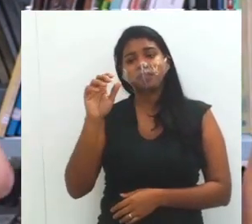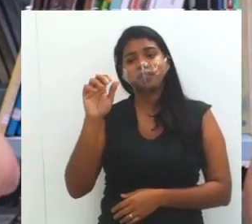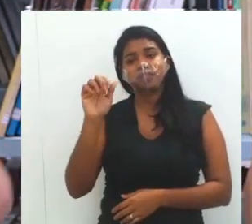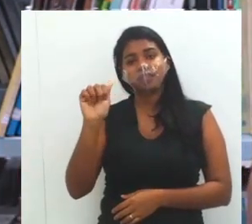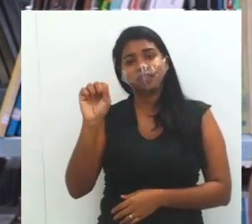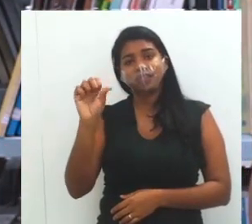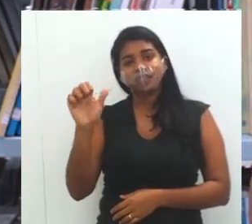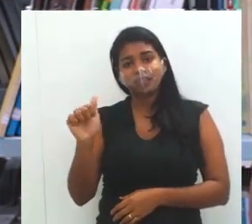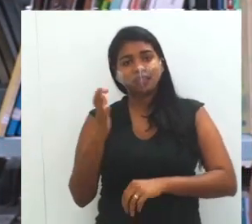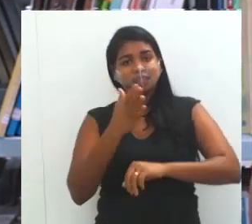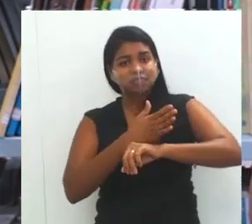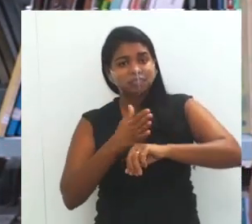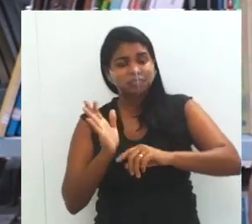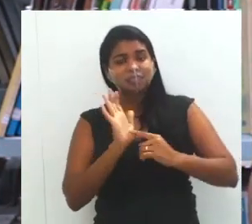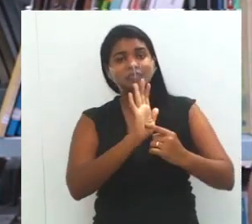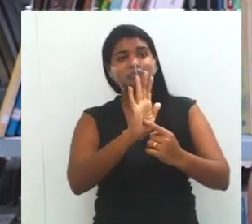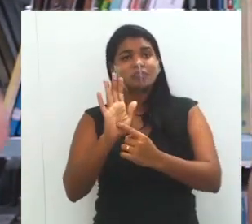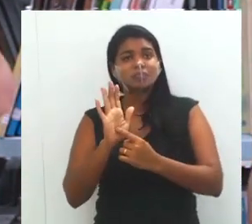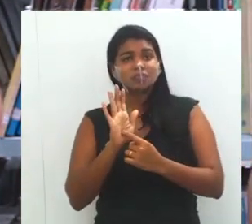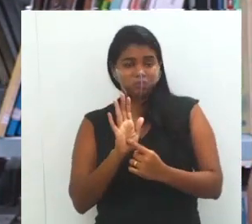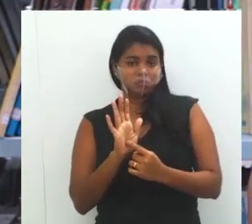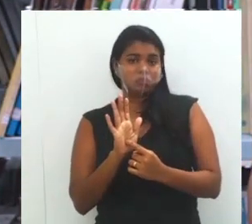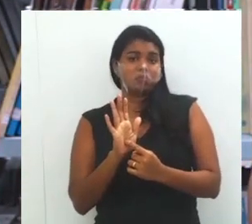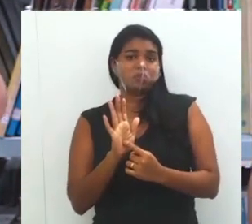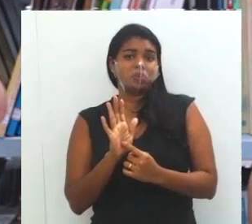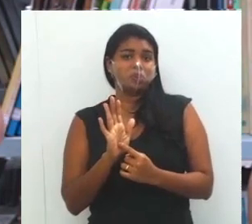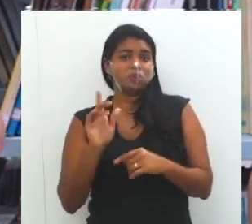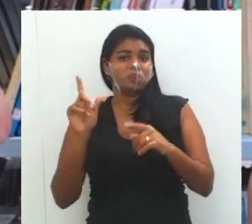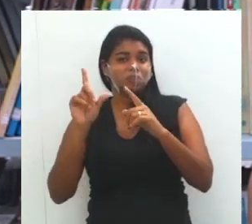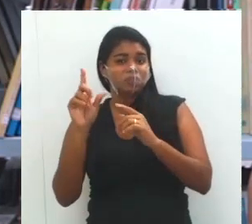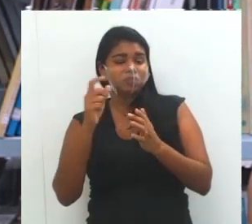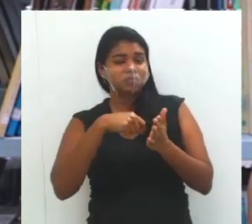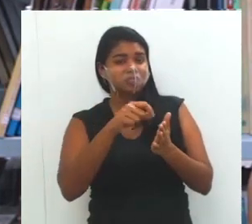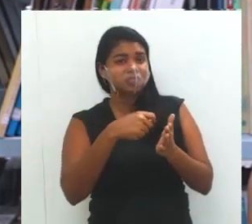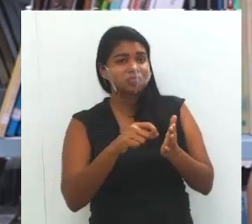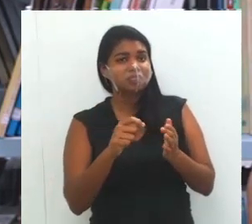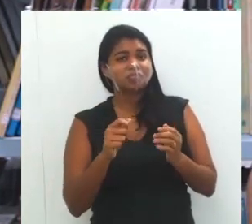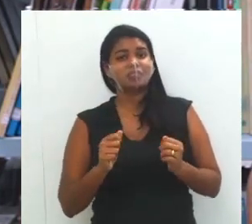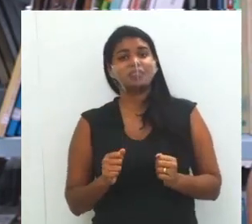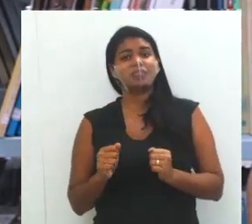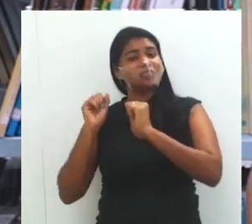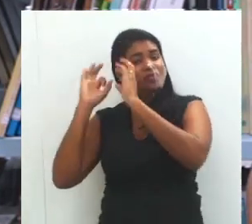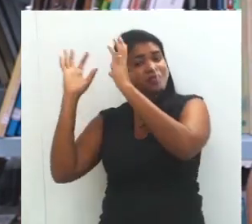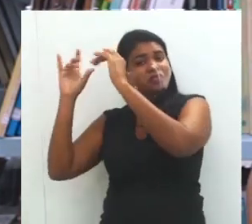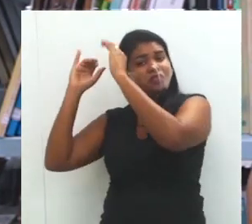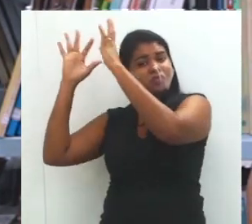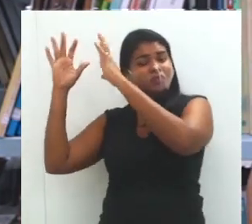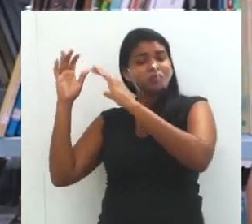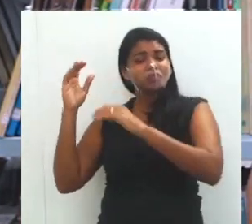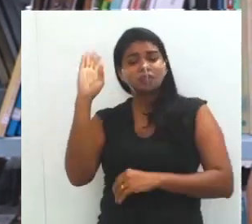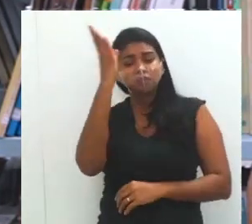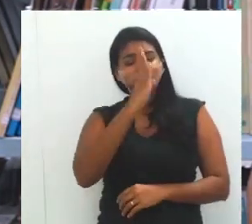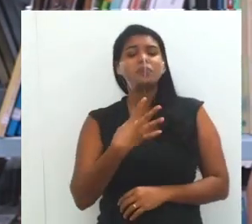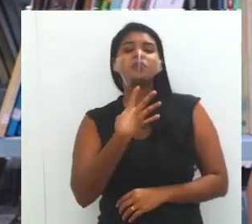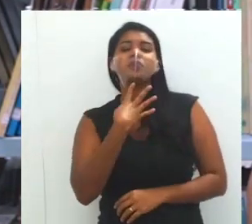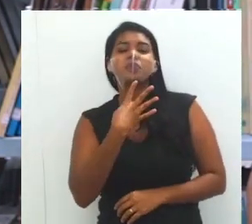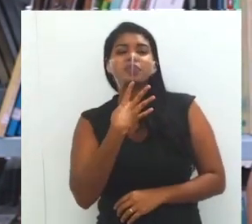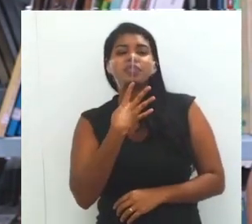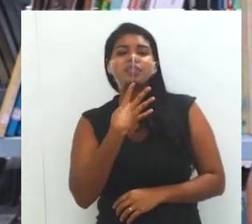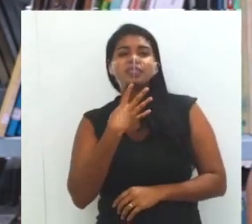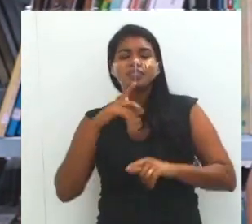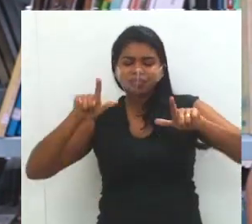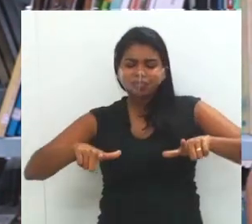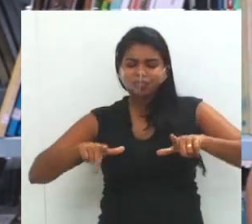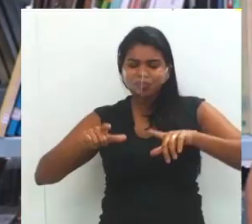certo? Então são pontos nordestinos, e Luiz Gonzaga leva isso, ele leva para o Brasil e para o mundo o conhecimento dessa